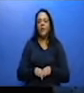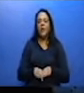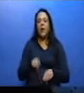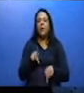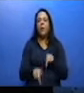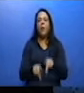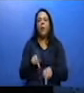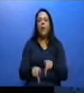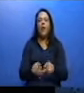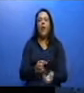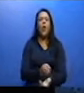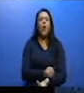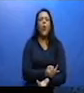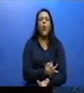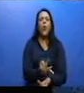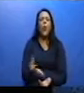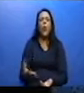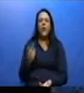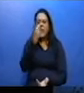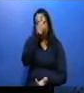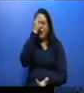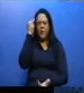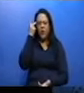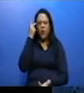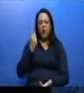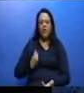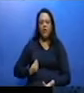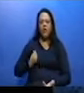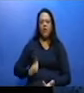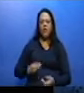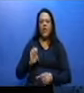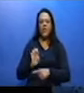quantas pessoas existem no estado de São Paulo todo?